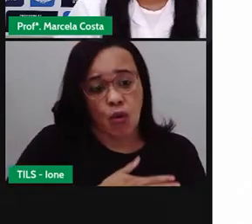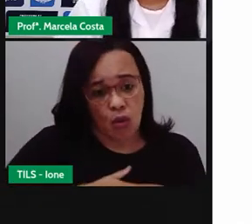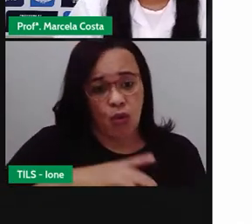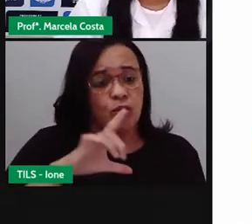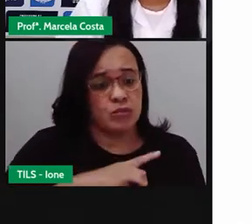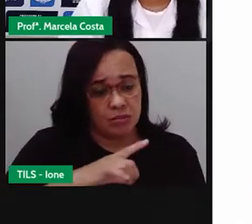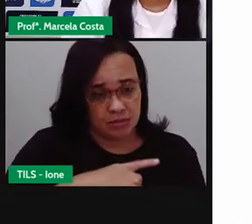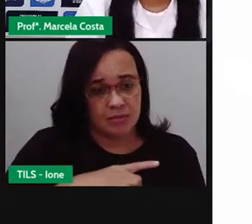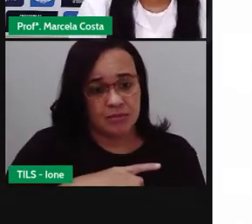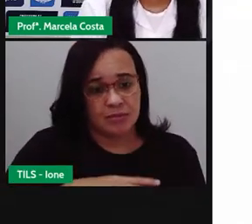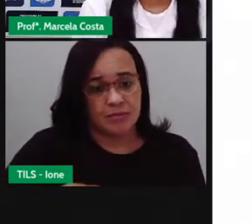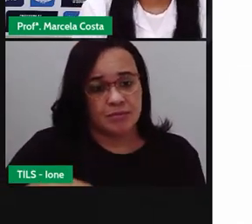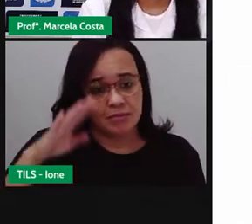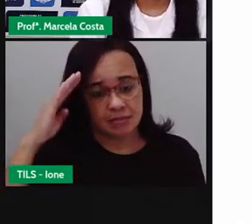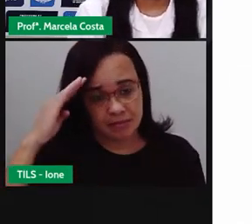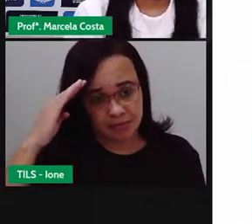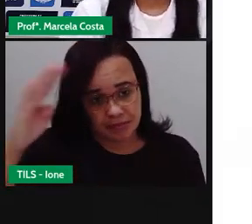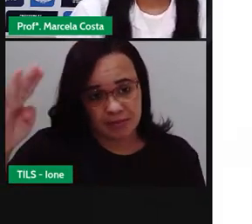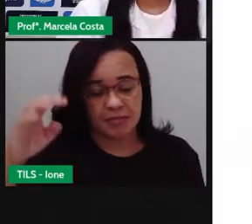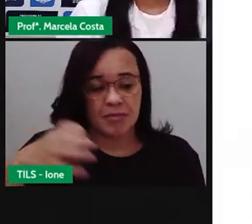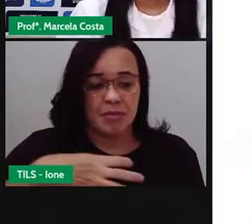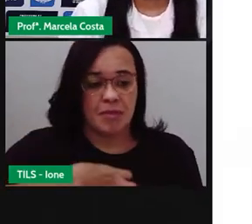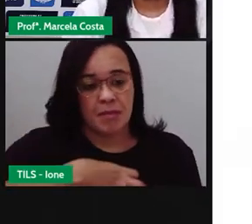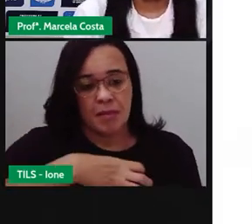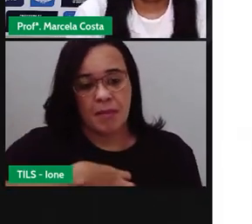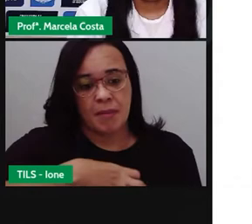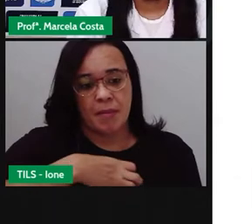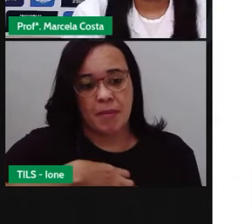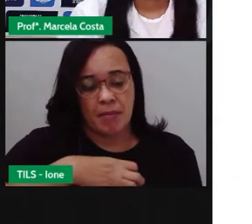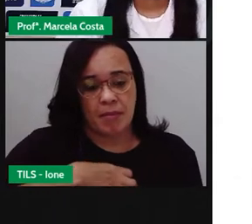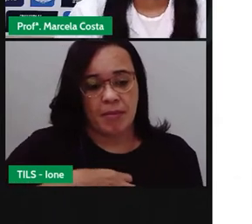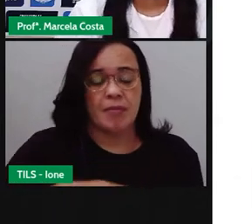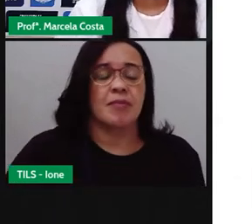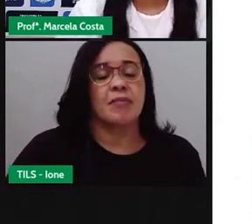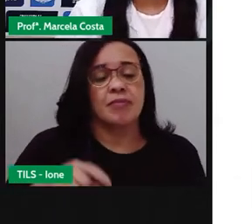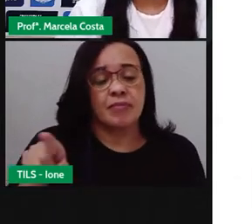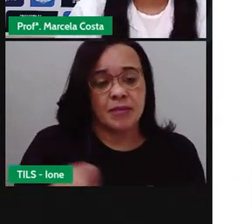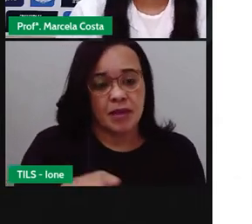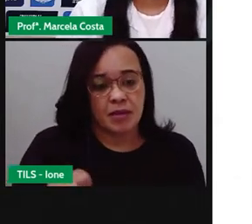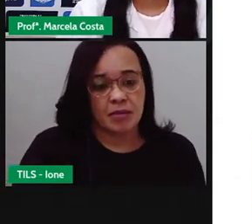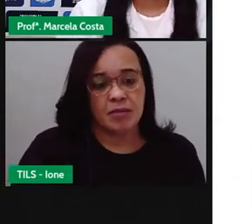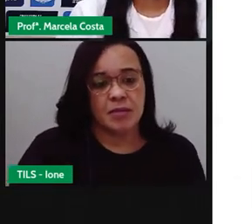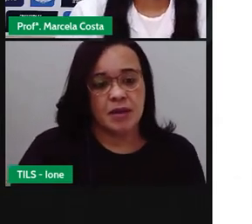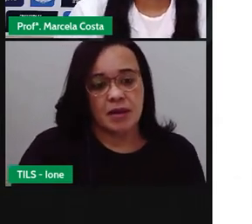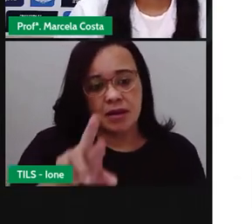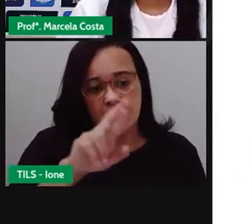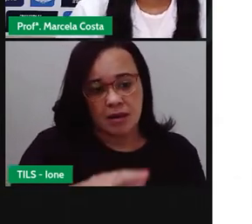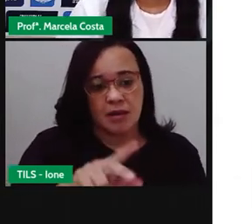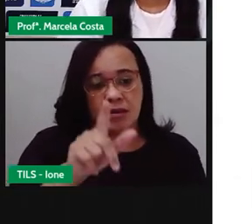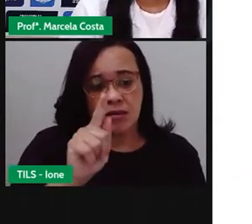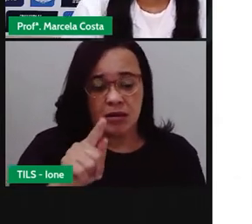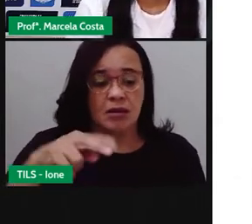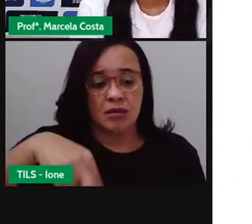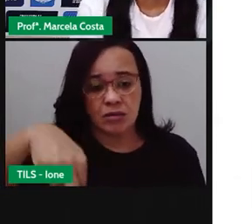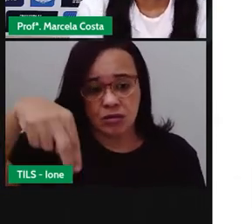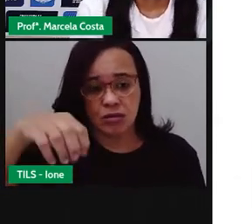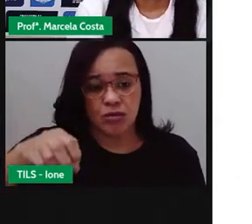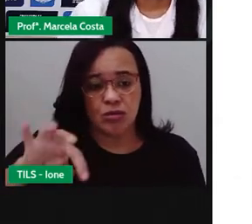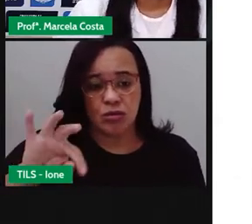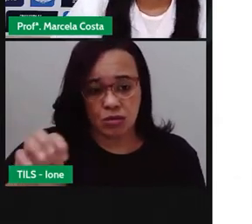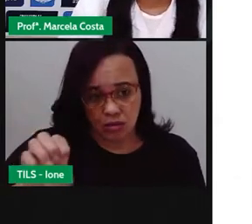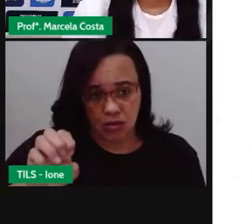principalmente no, na Bahia, no Rio Grande do Norte, em Pernambuco.